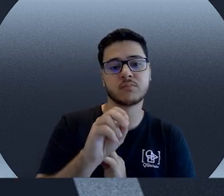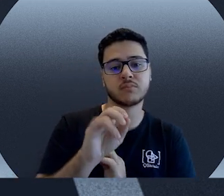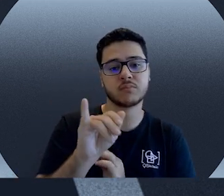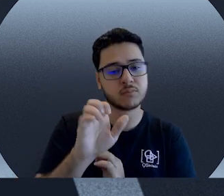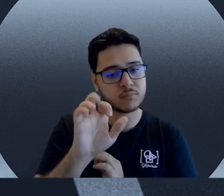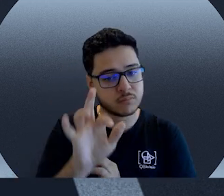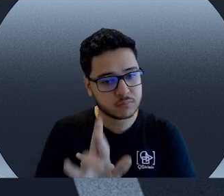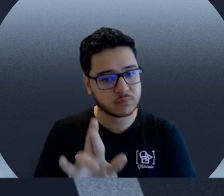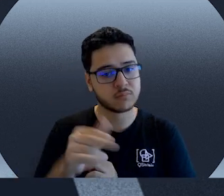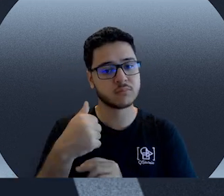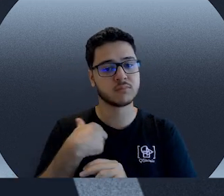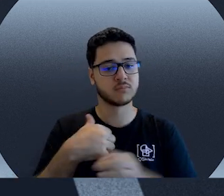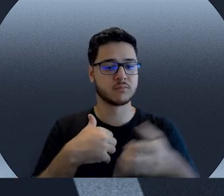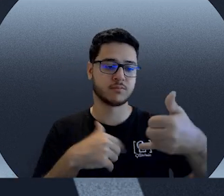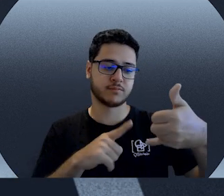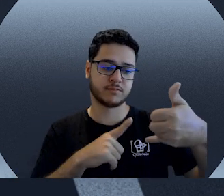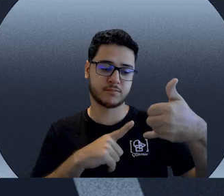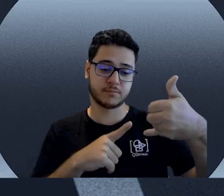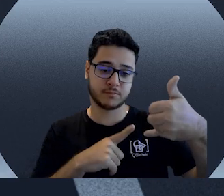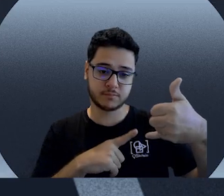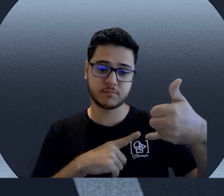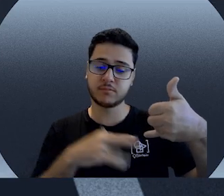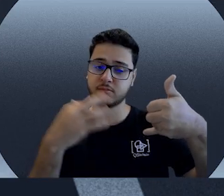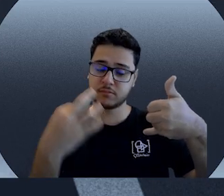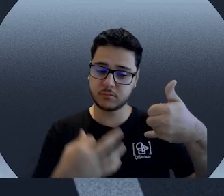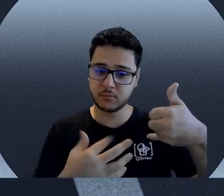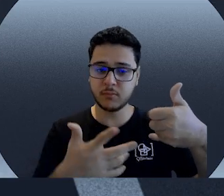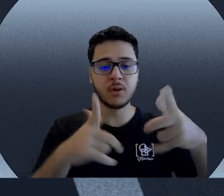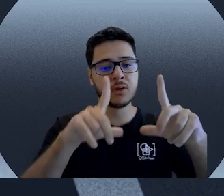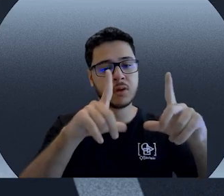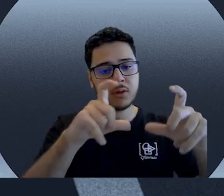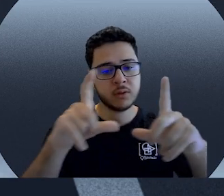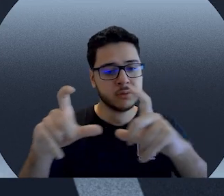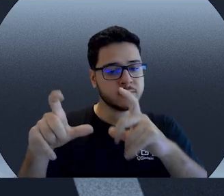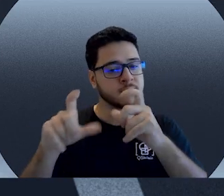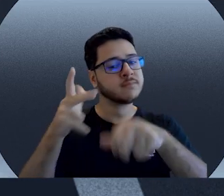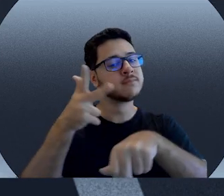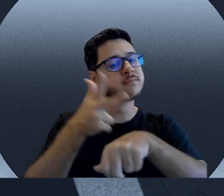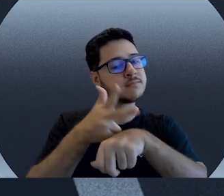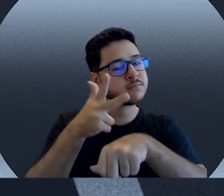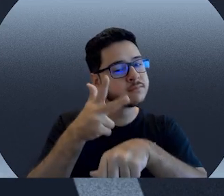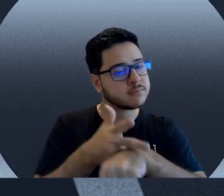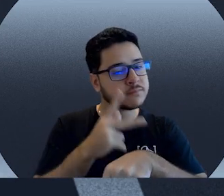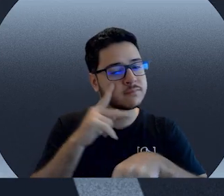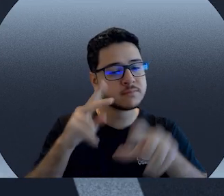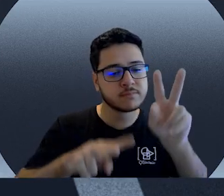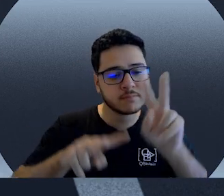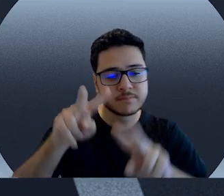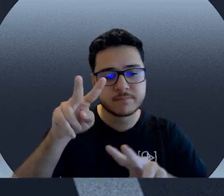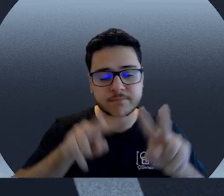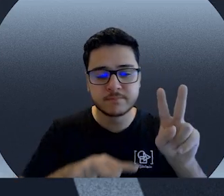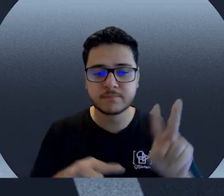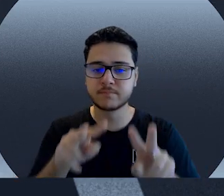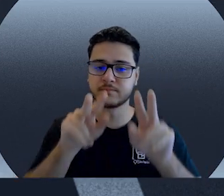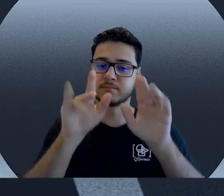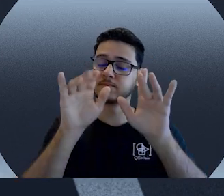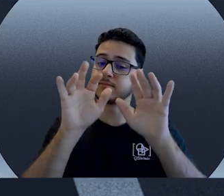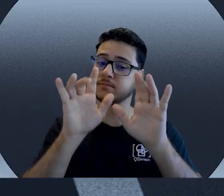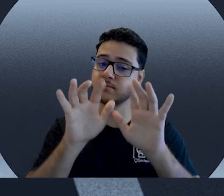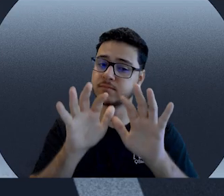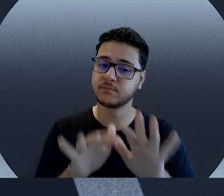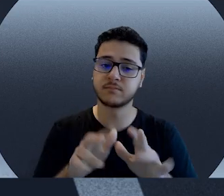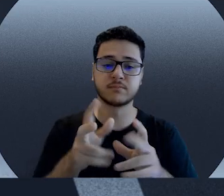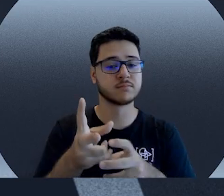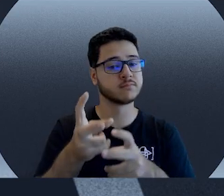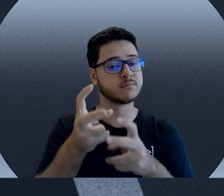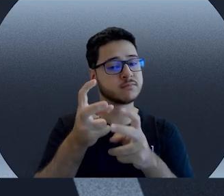seus smartphones, os seus celulares, fotografando, filmando, né, observando, registrando, com esse